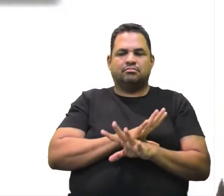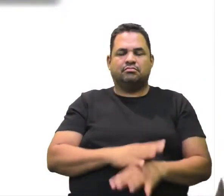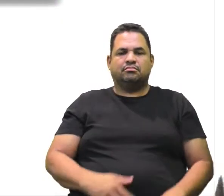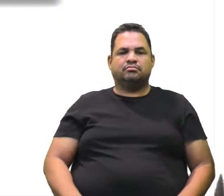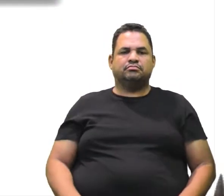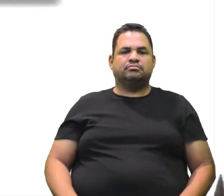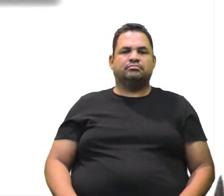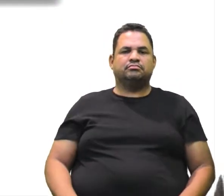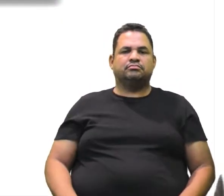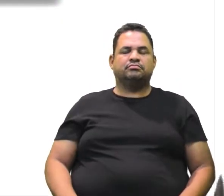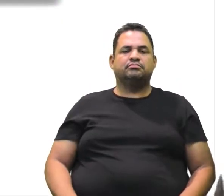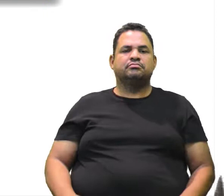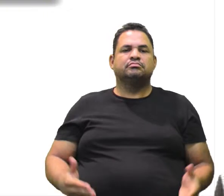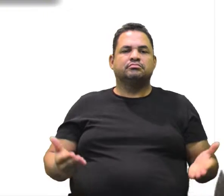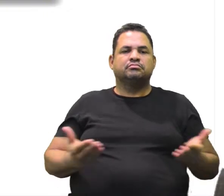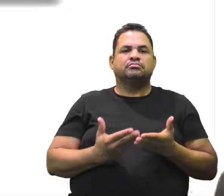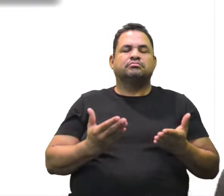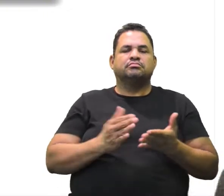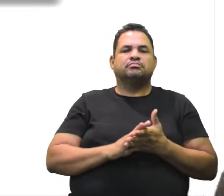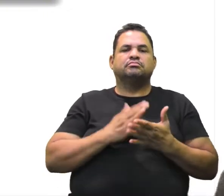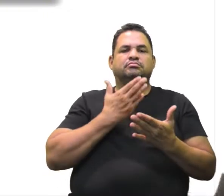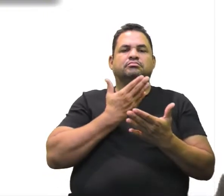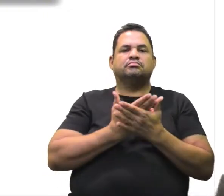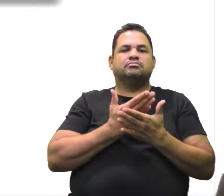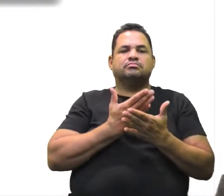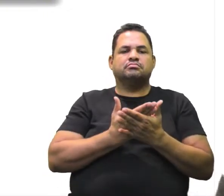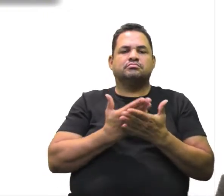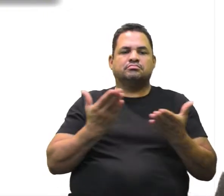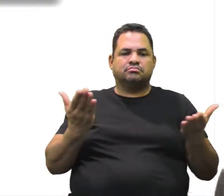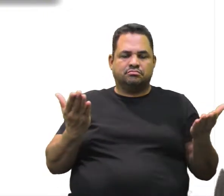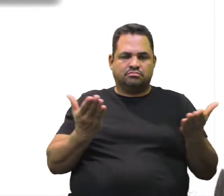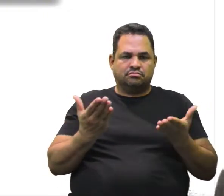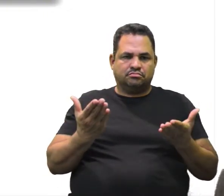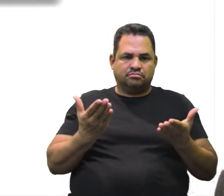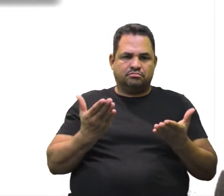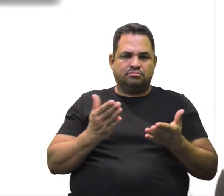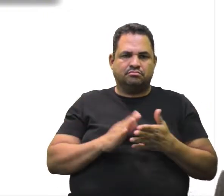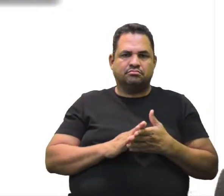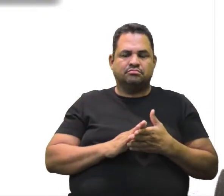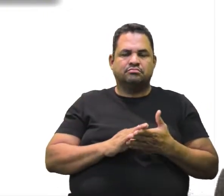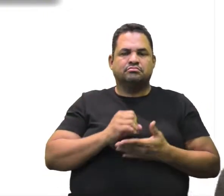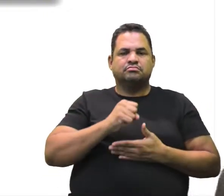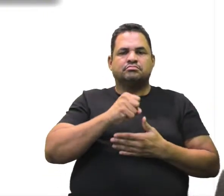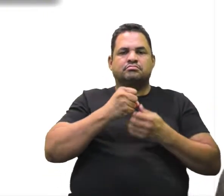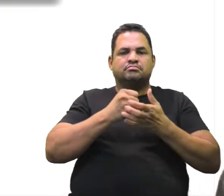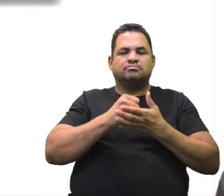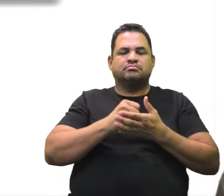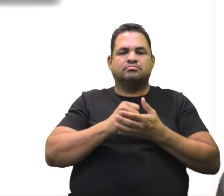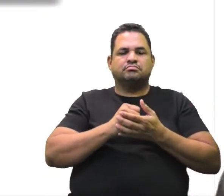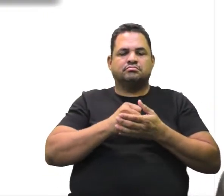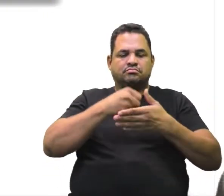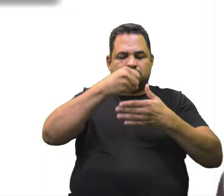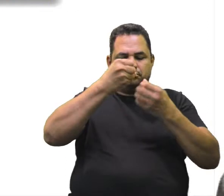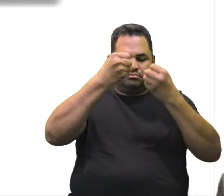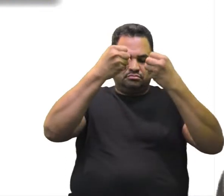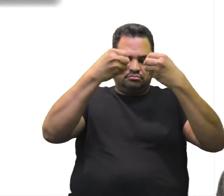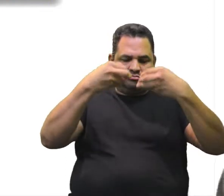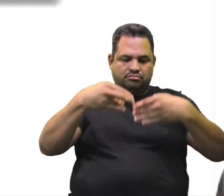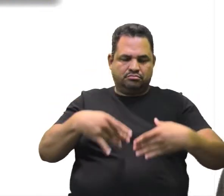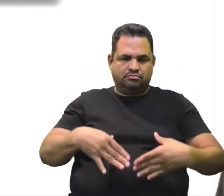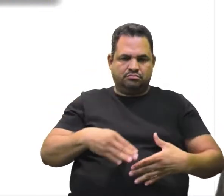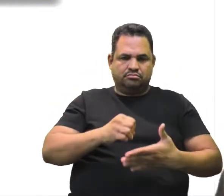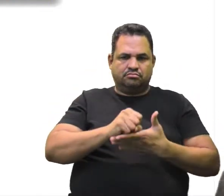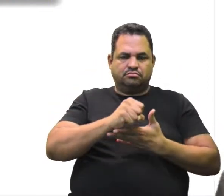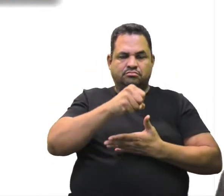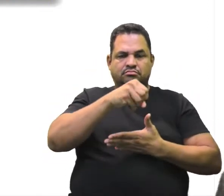meu caro aluno. Hoje nós vamos ter um aulão que vamos trabalhar questões do